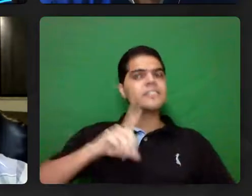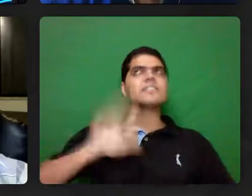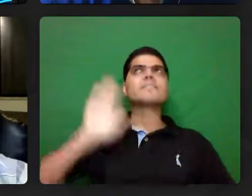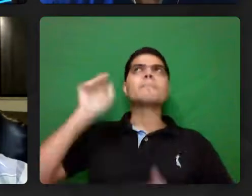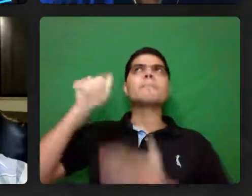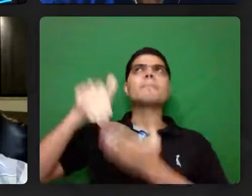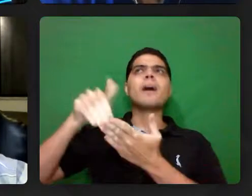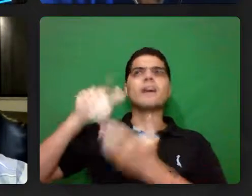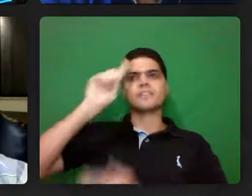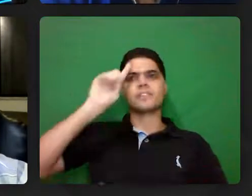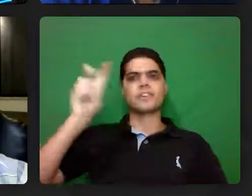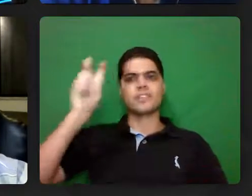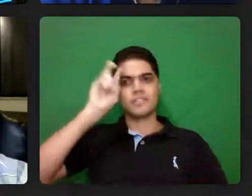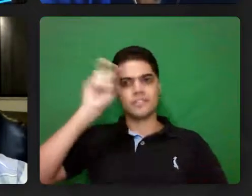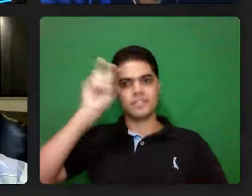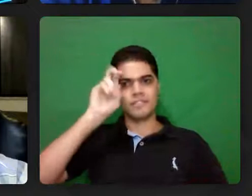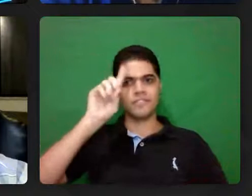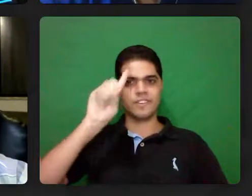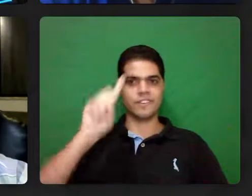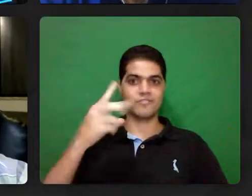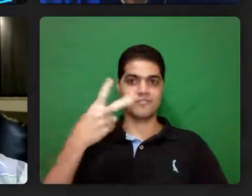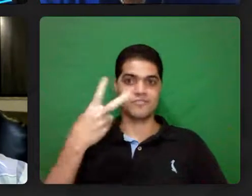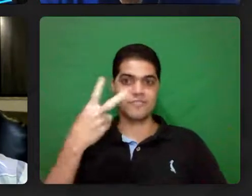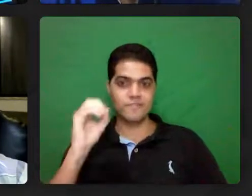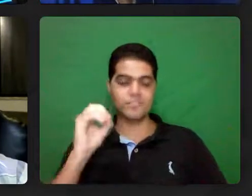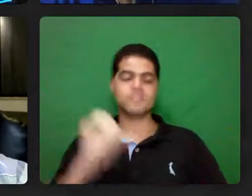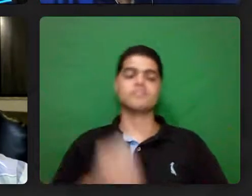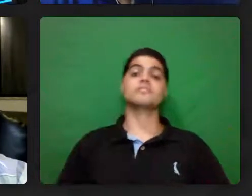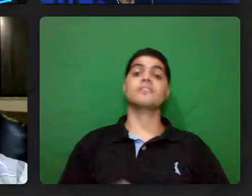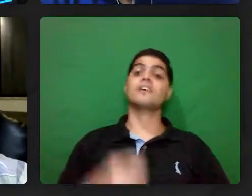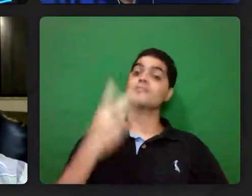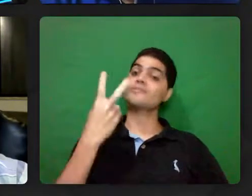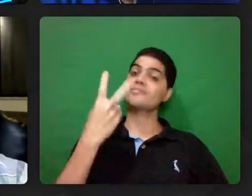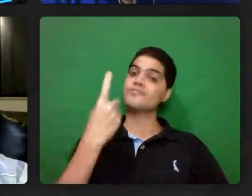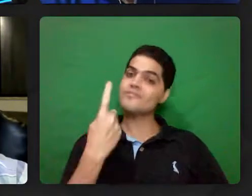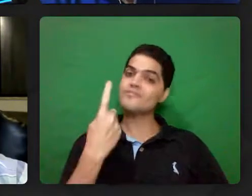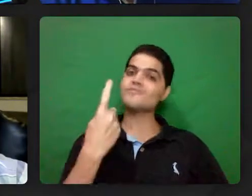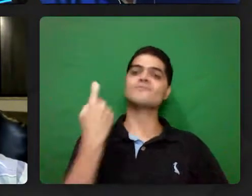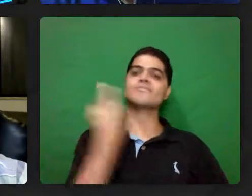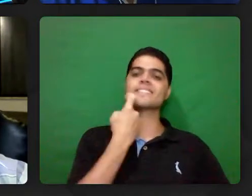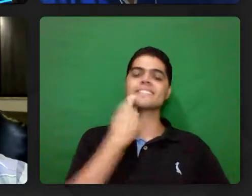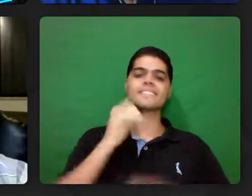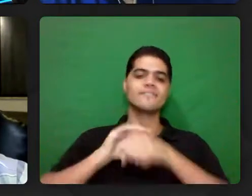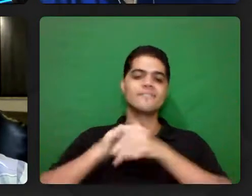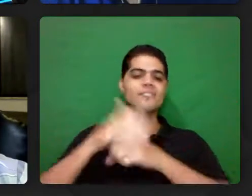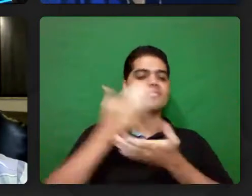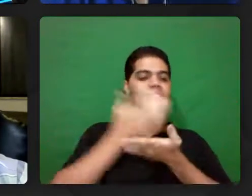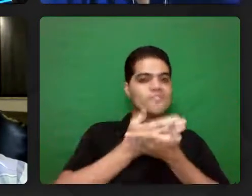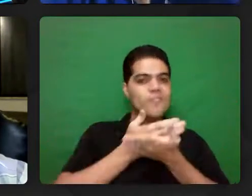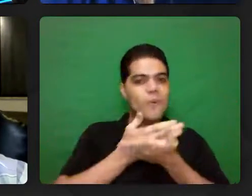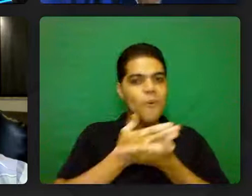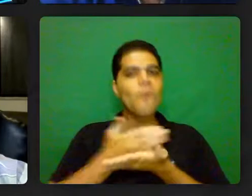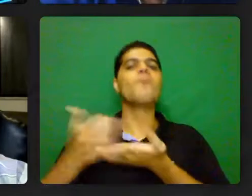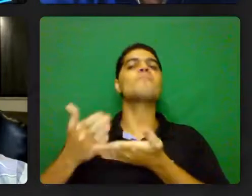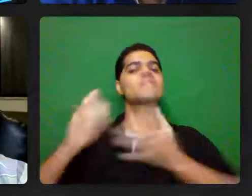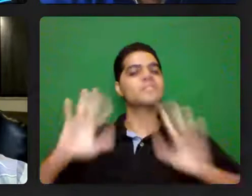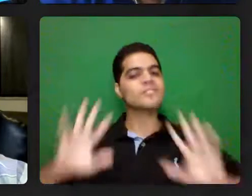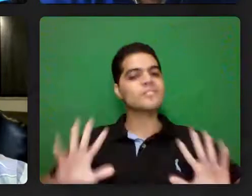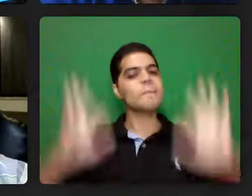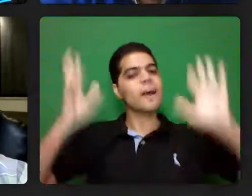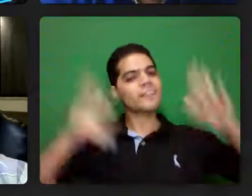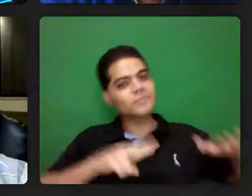quinta-feira que vem, dia 20, e dia 21, na sexta à noite, a gente já começa com a nossa Maratona Territórios do